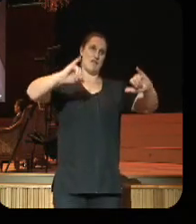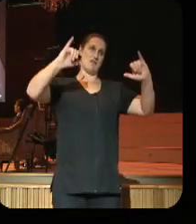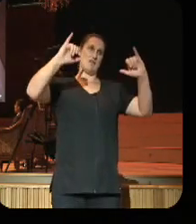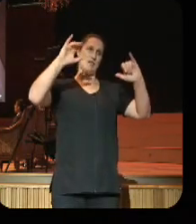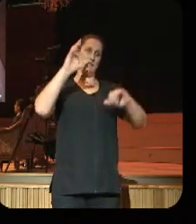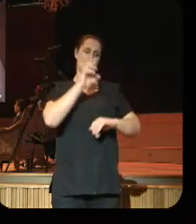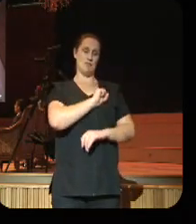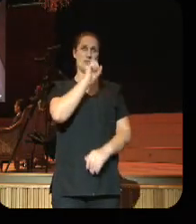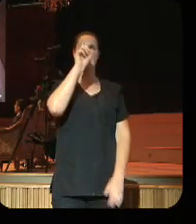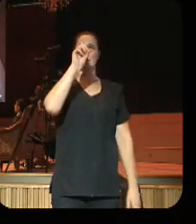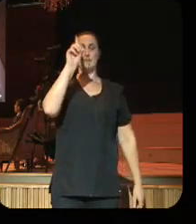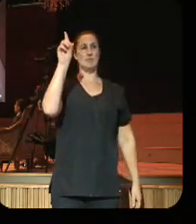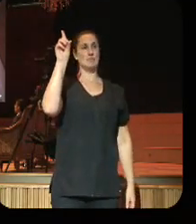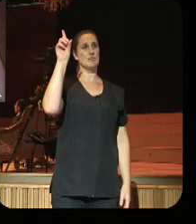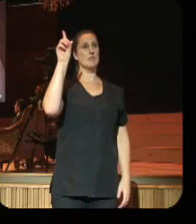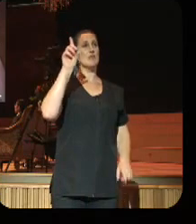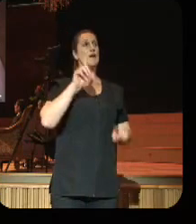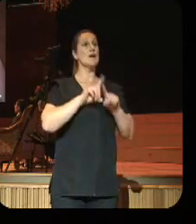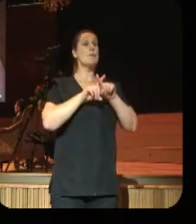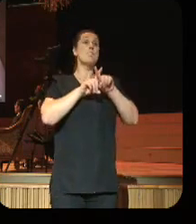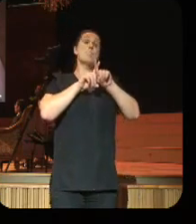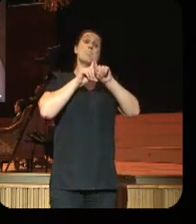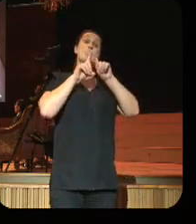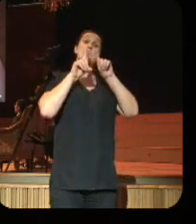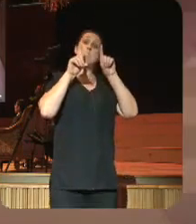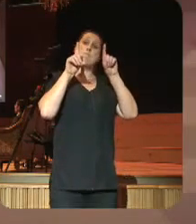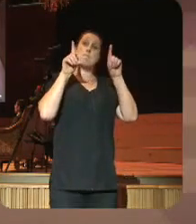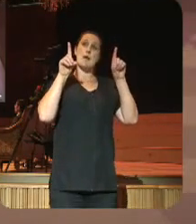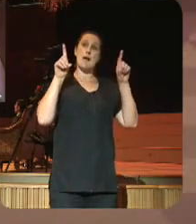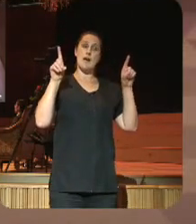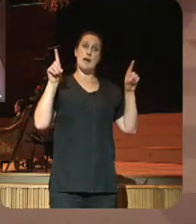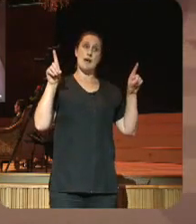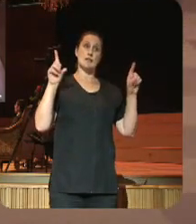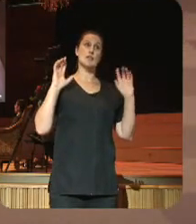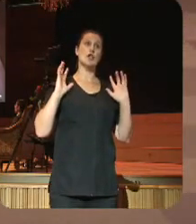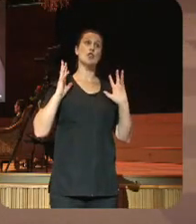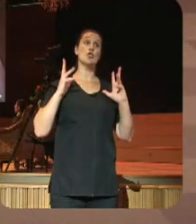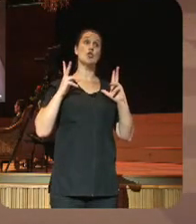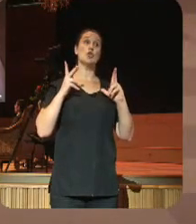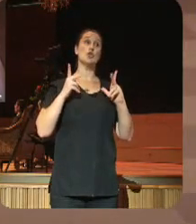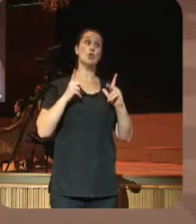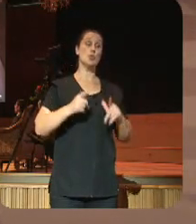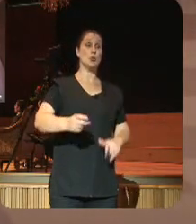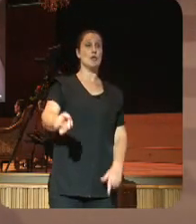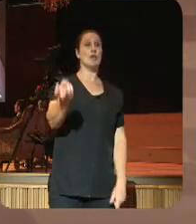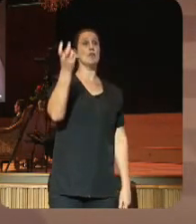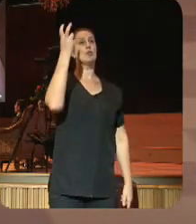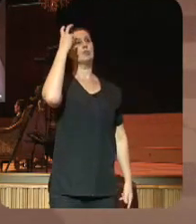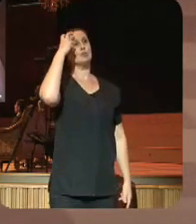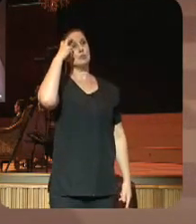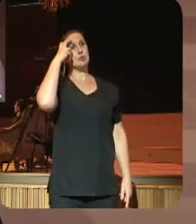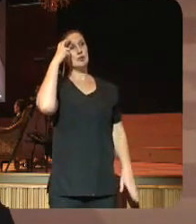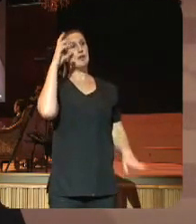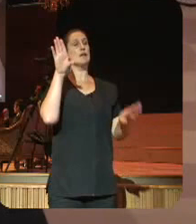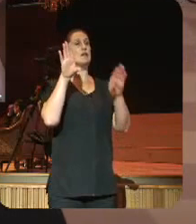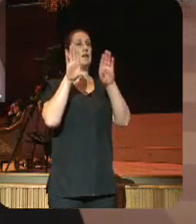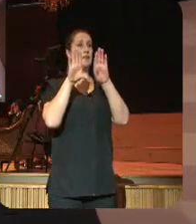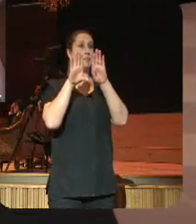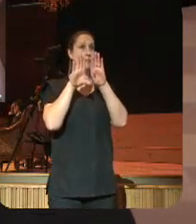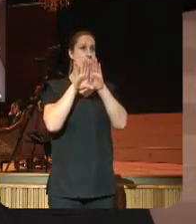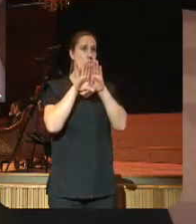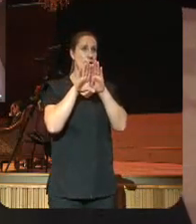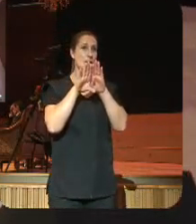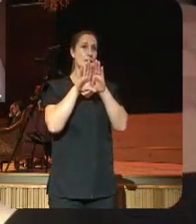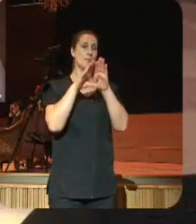de Deus. Mas toda cultura também é obra de